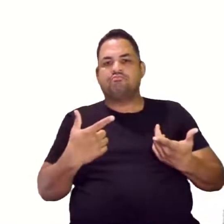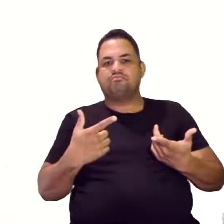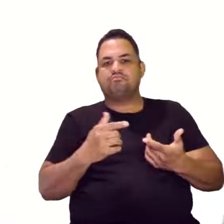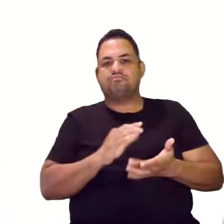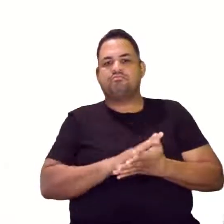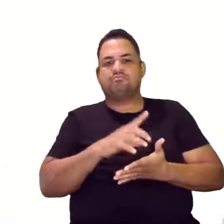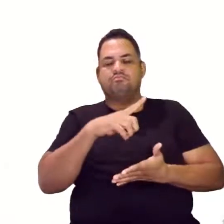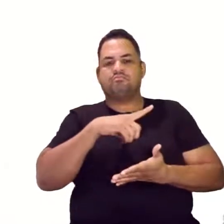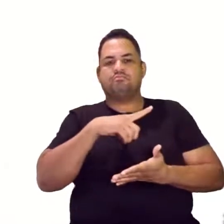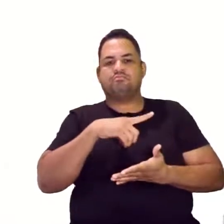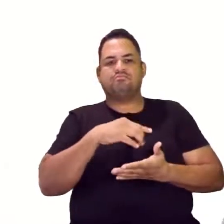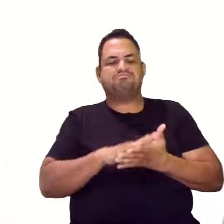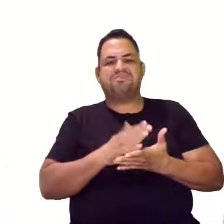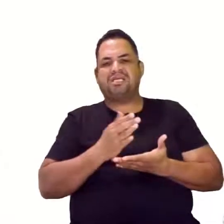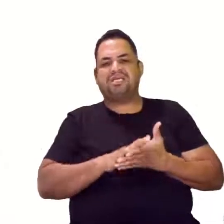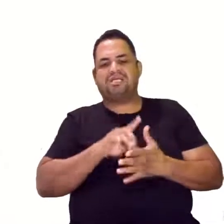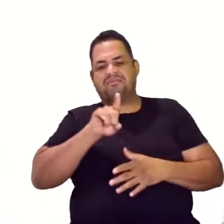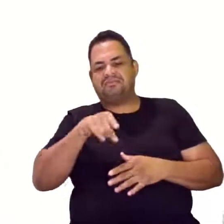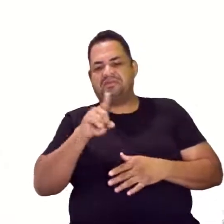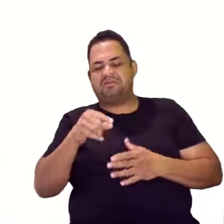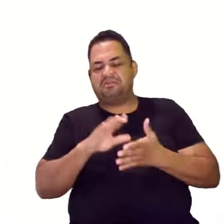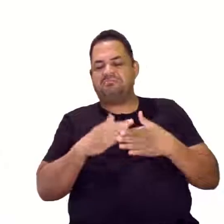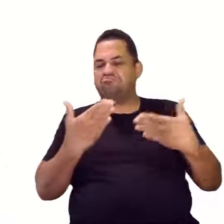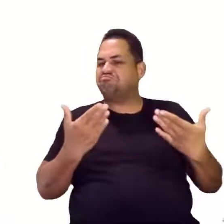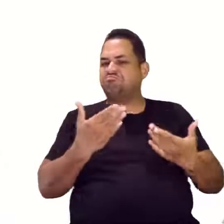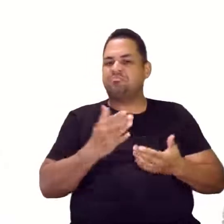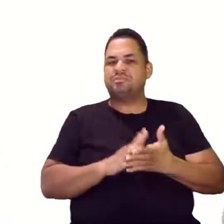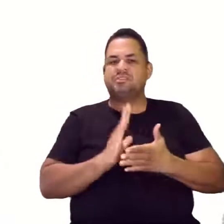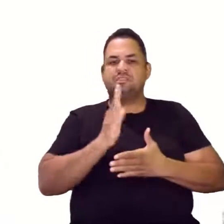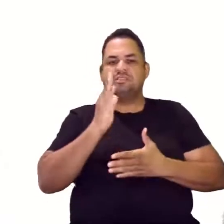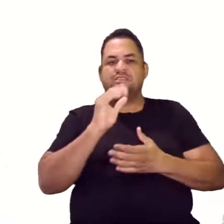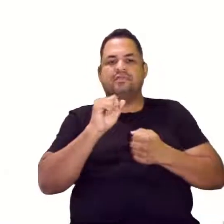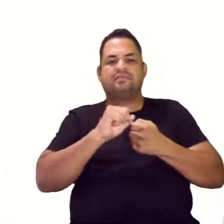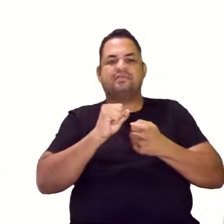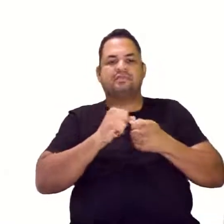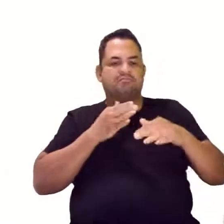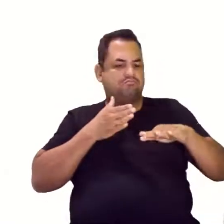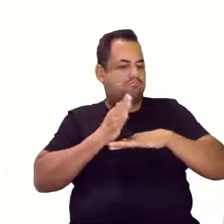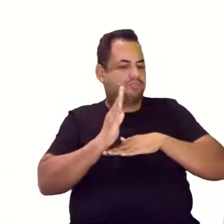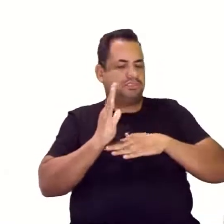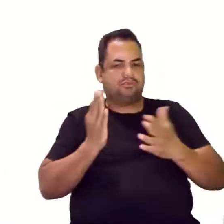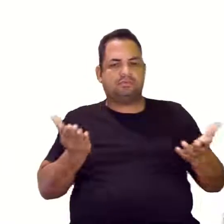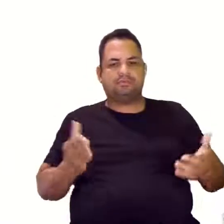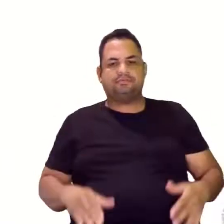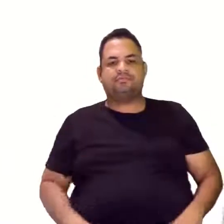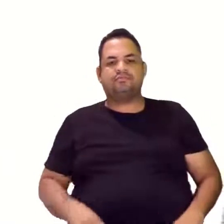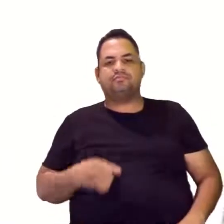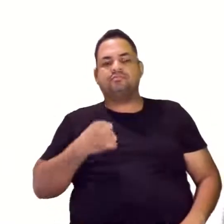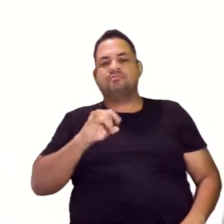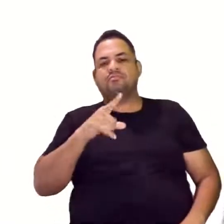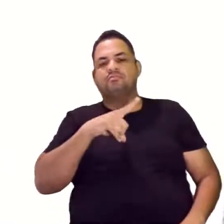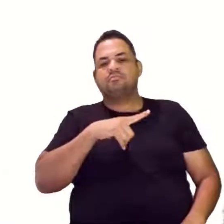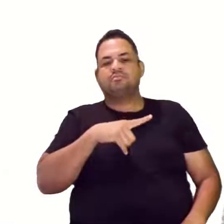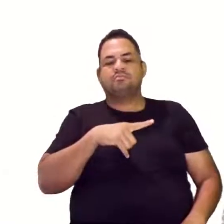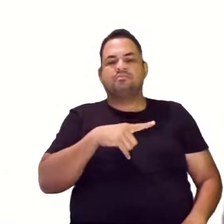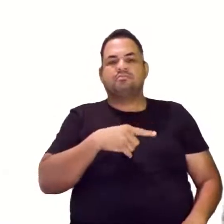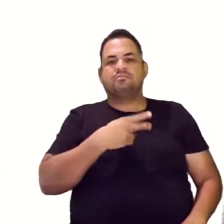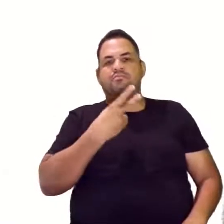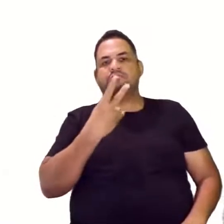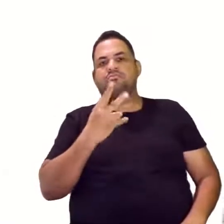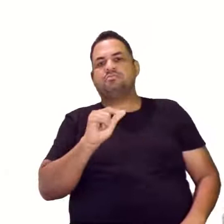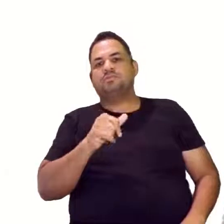com valores decimais, valores quebrados, a gente já vai resolvendo aqui no gráfico mesmo, né? Se tivesse aqui